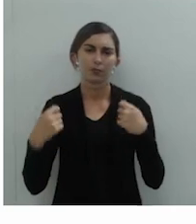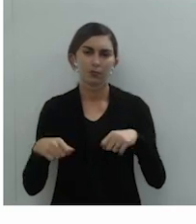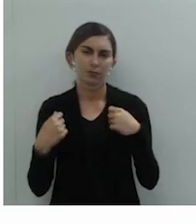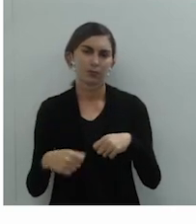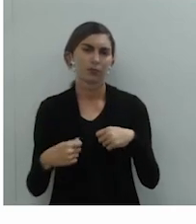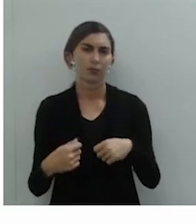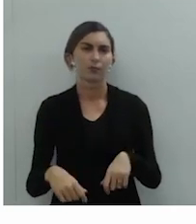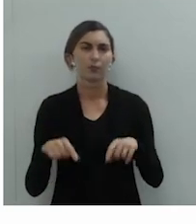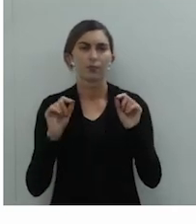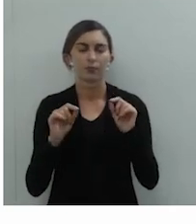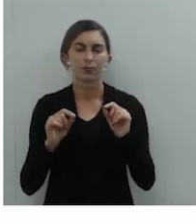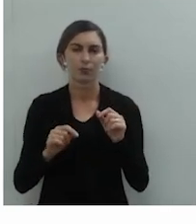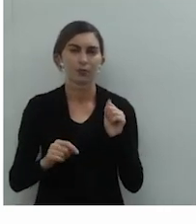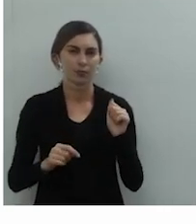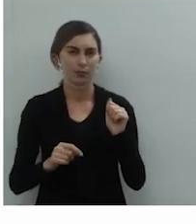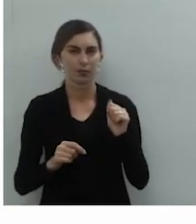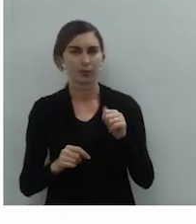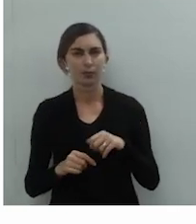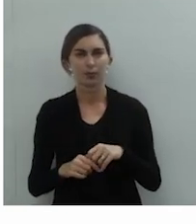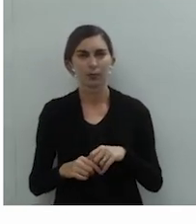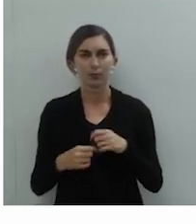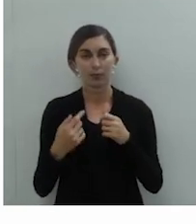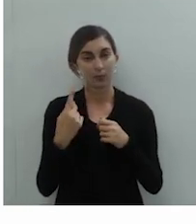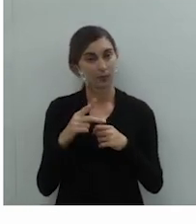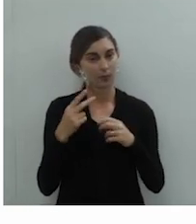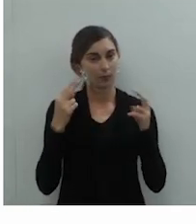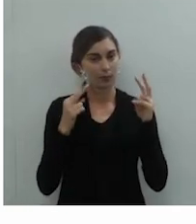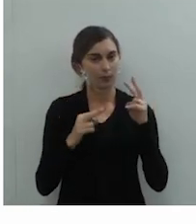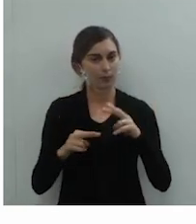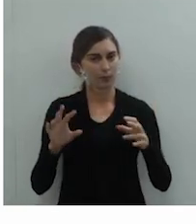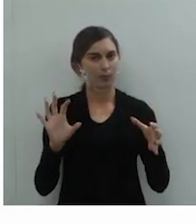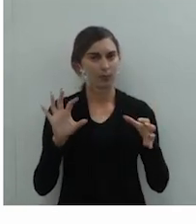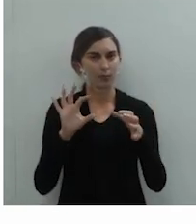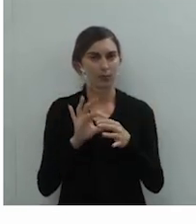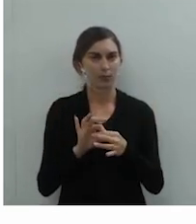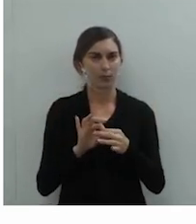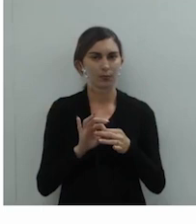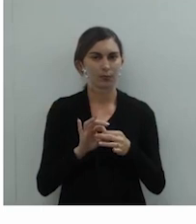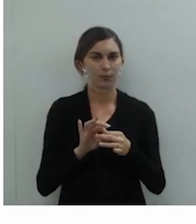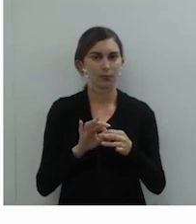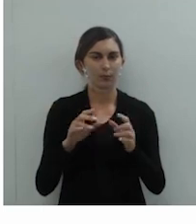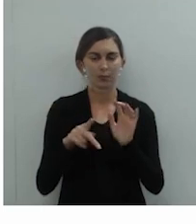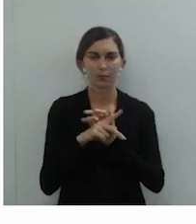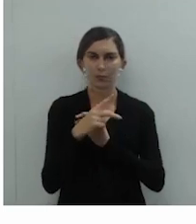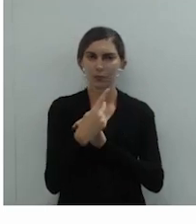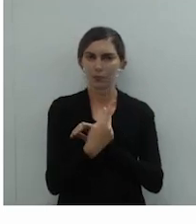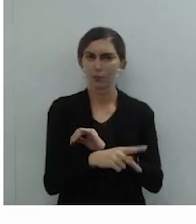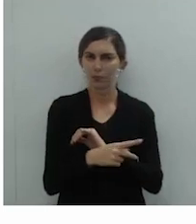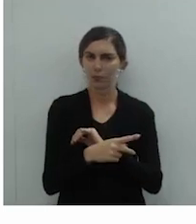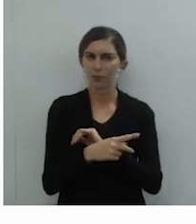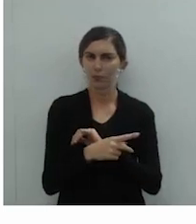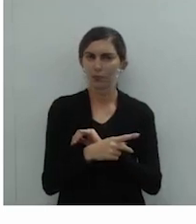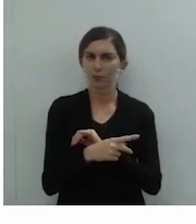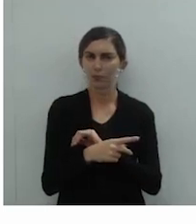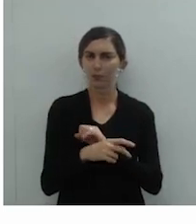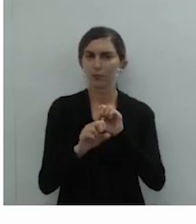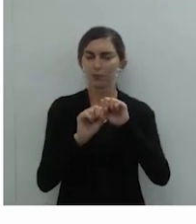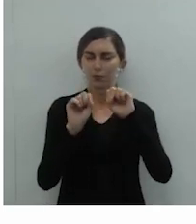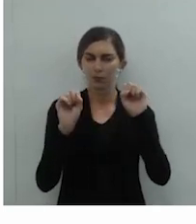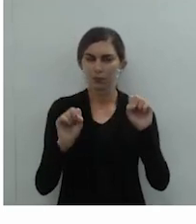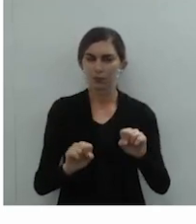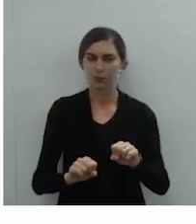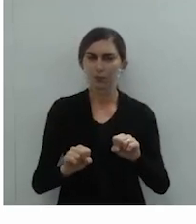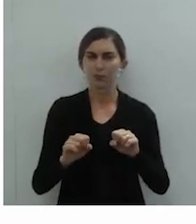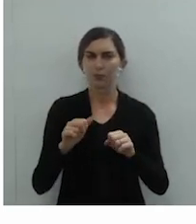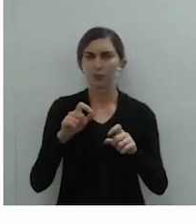essencialmente: letra A, por sua vinculação exclusiva ao